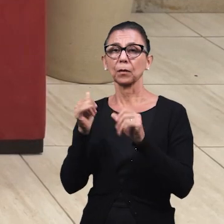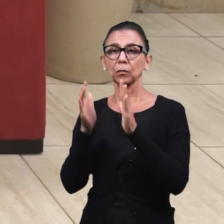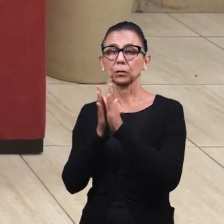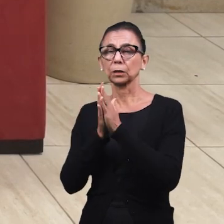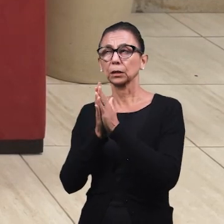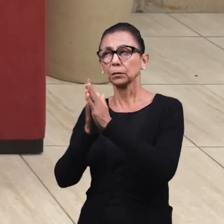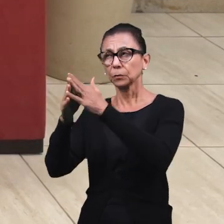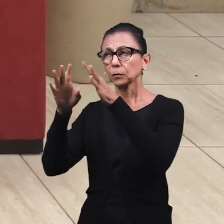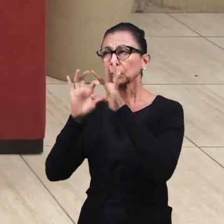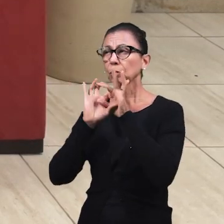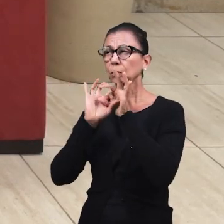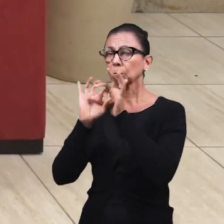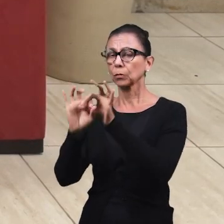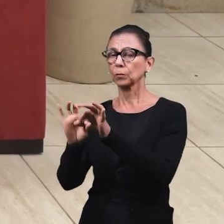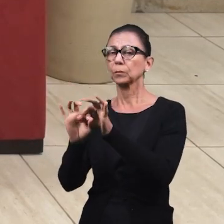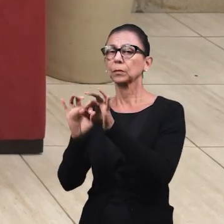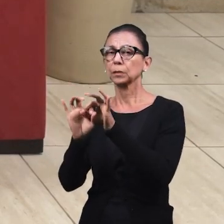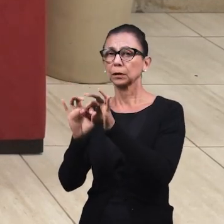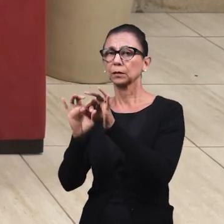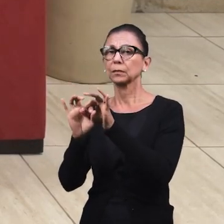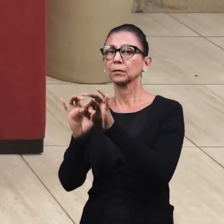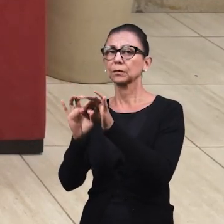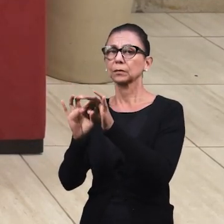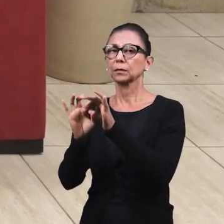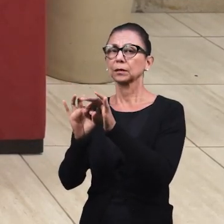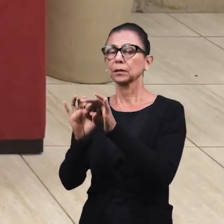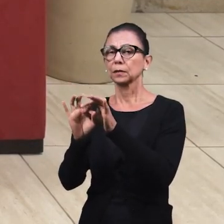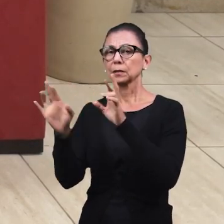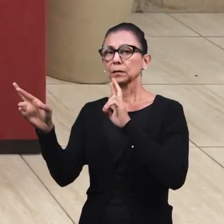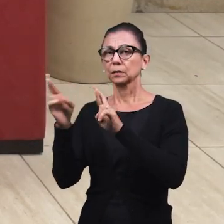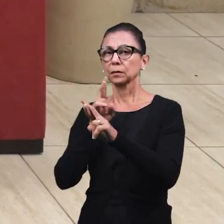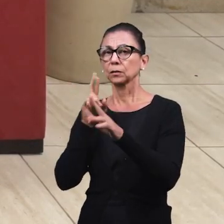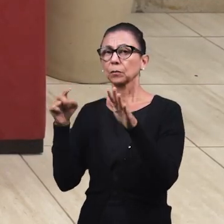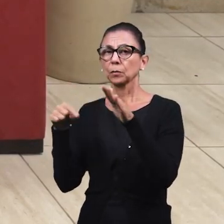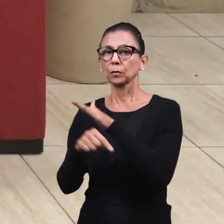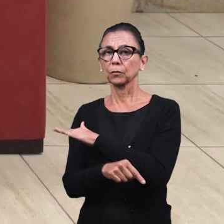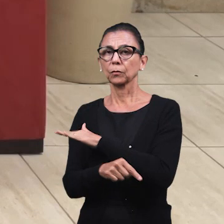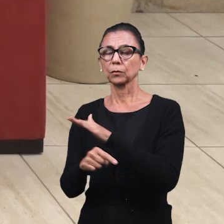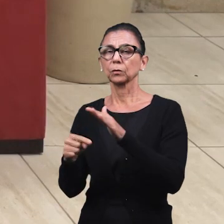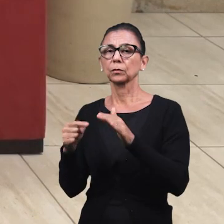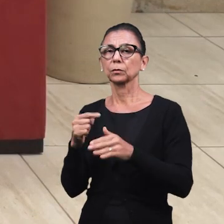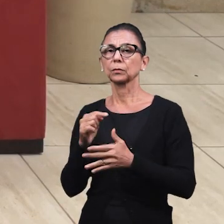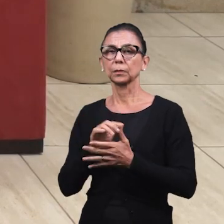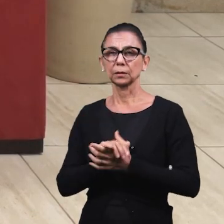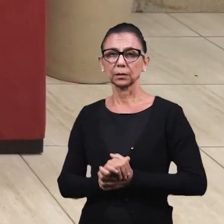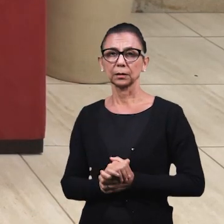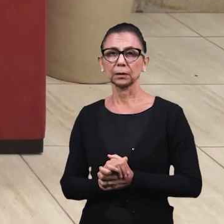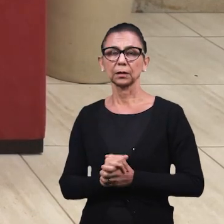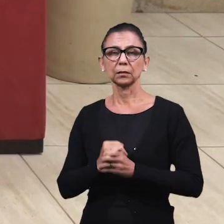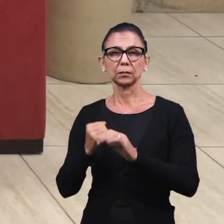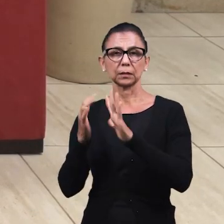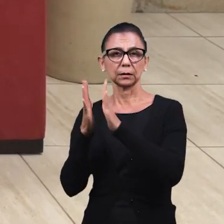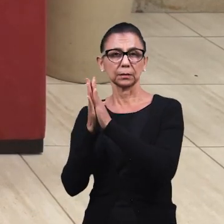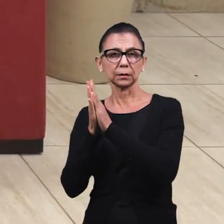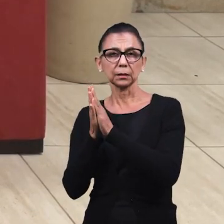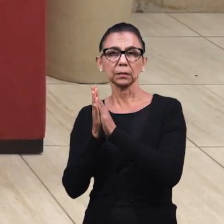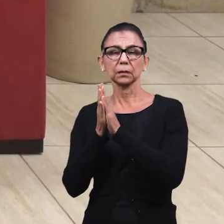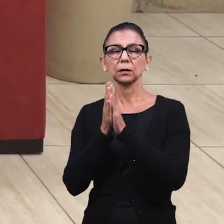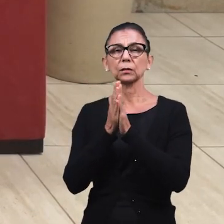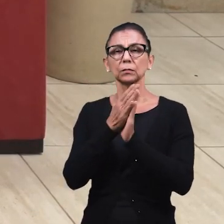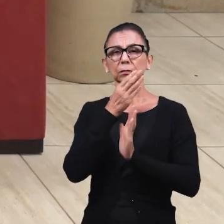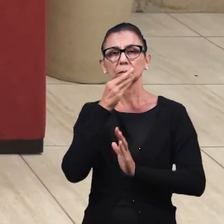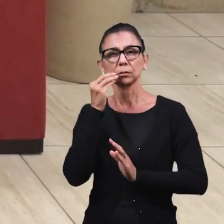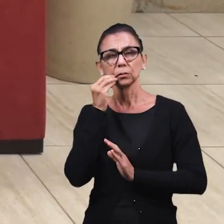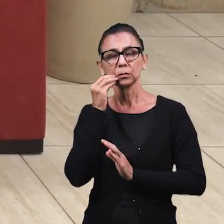de Deus, essa relação ela vai se tornando mais profunda, mais gostosa, na oração, na busca,